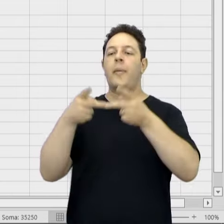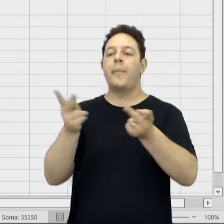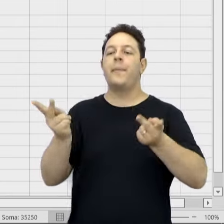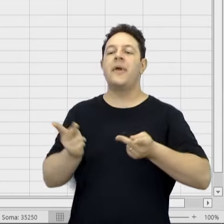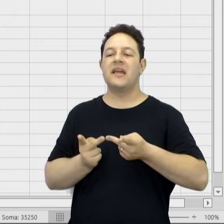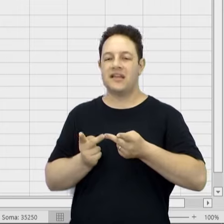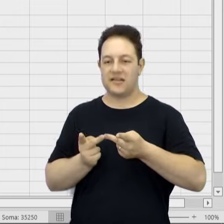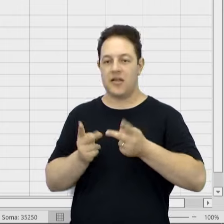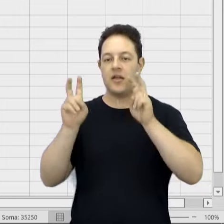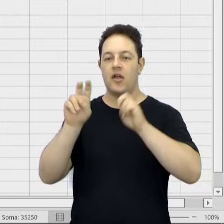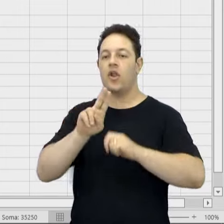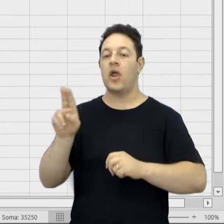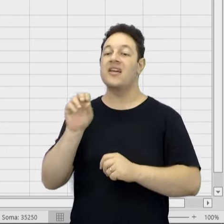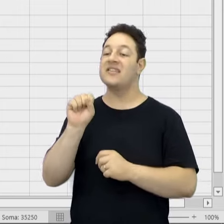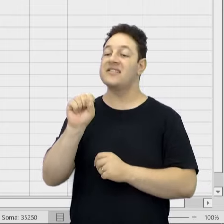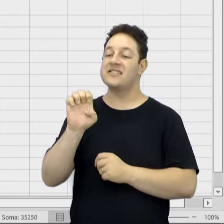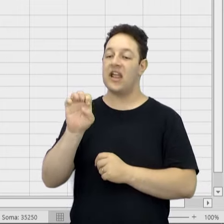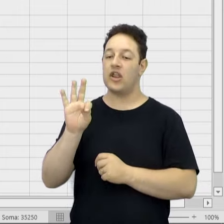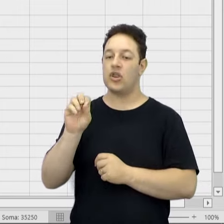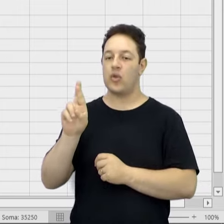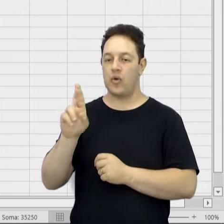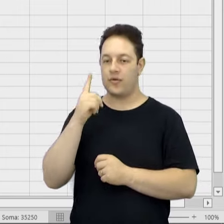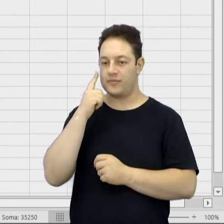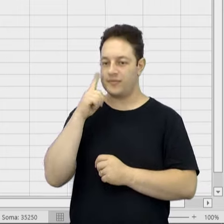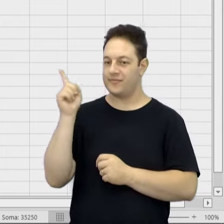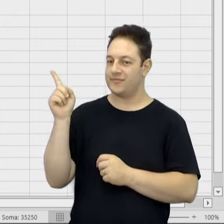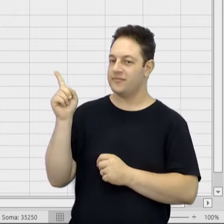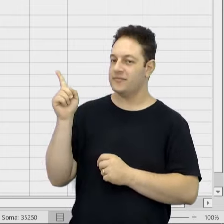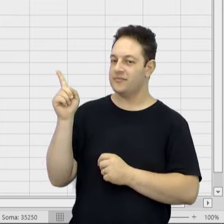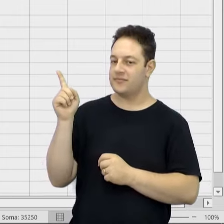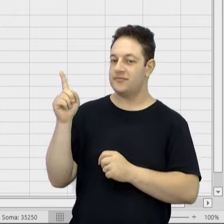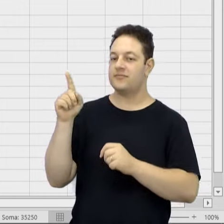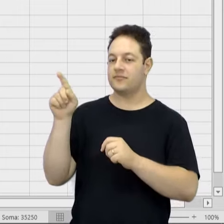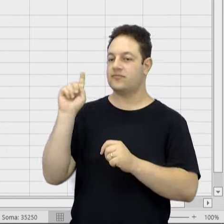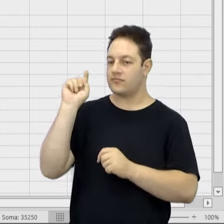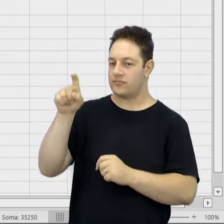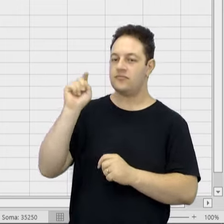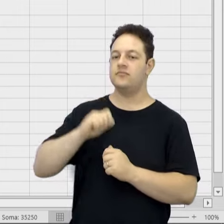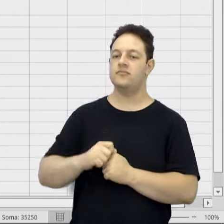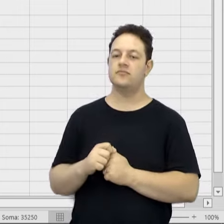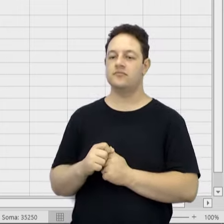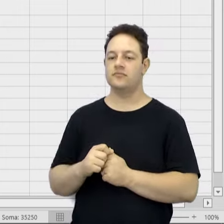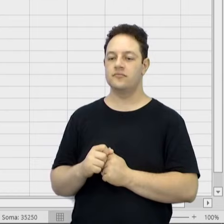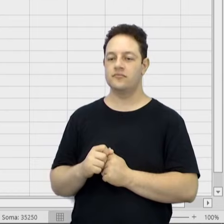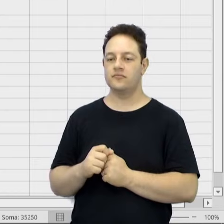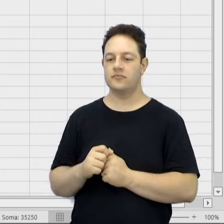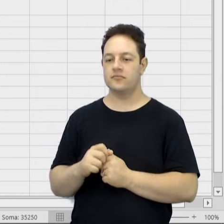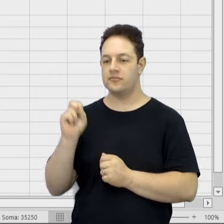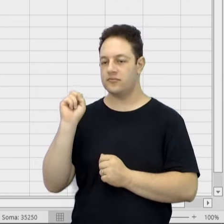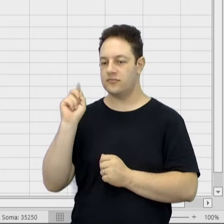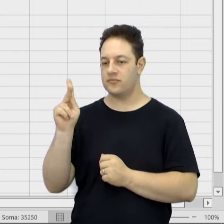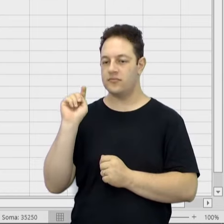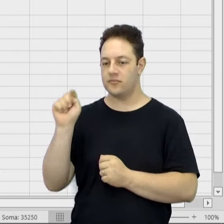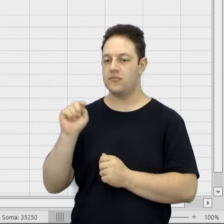mas ele é de setor. Então ele está aqui, ó, gráfico, clico em cima dele e dou um